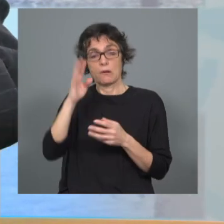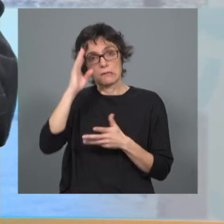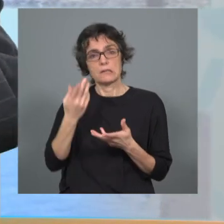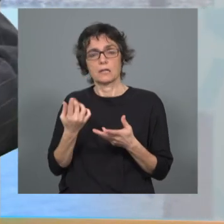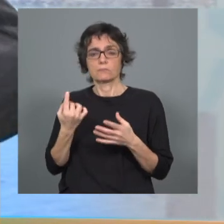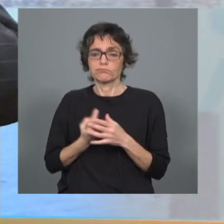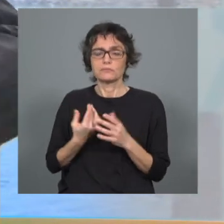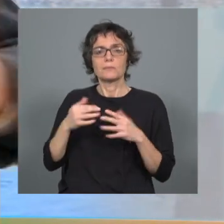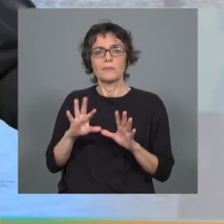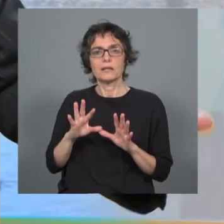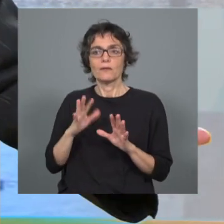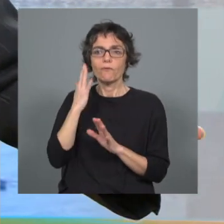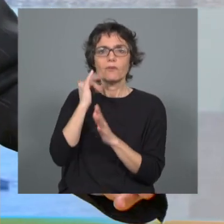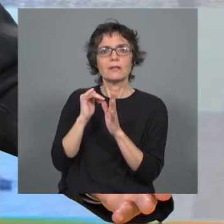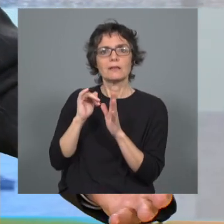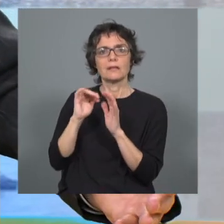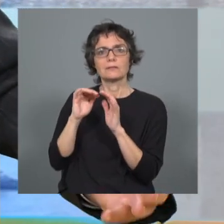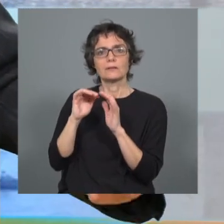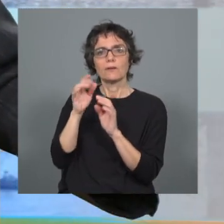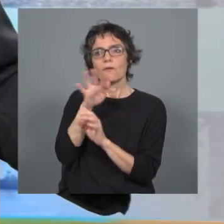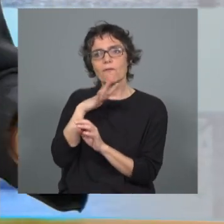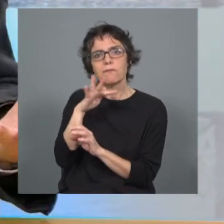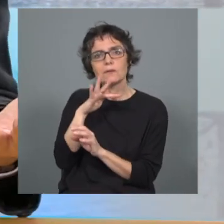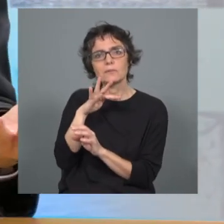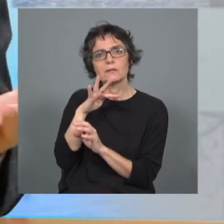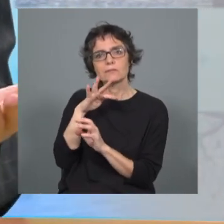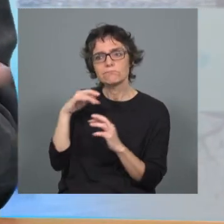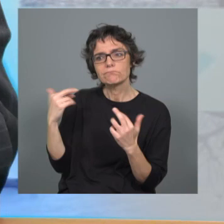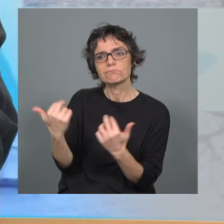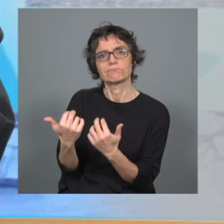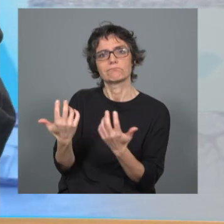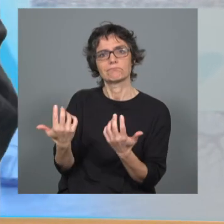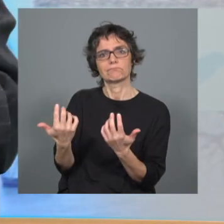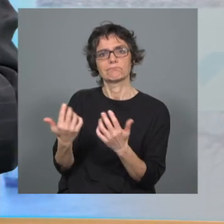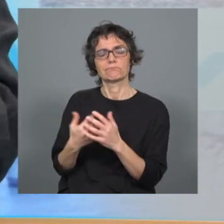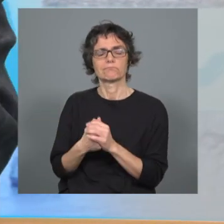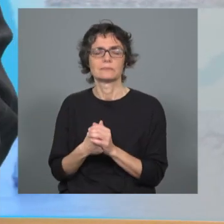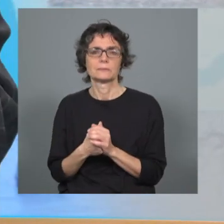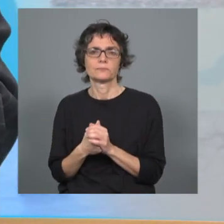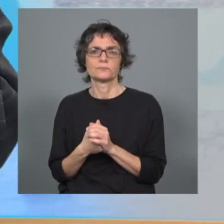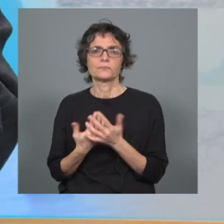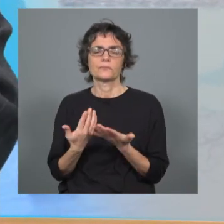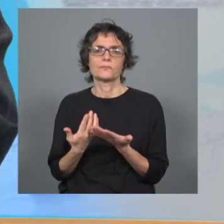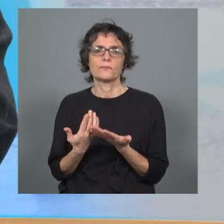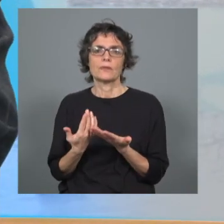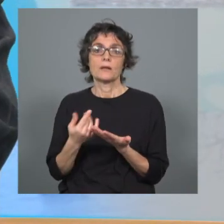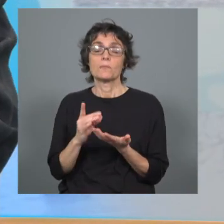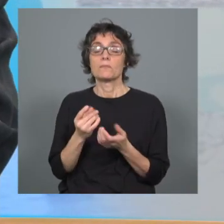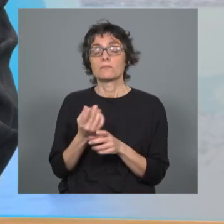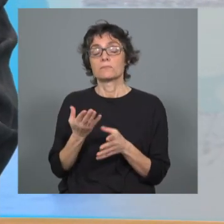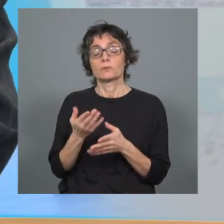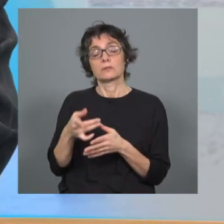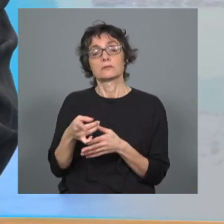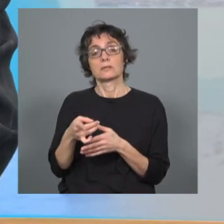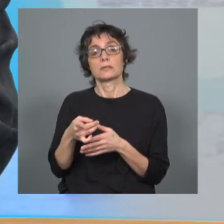pelo menos a nível da família, este ano vamos tentar fazer alguma coisa. E, portanto, há aqui uma dinâmica, porque também